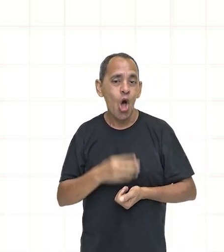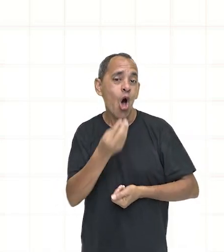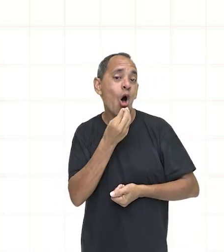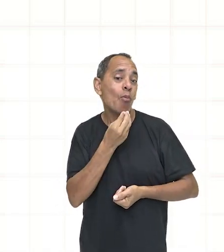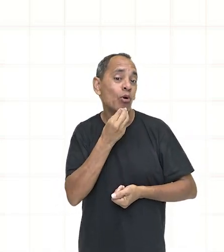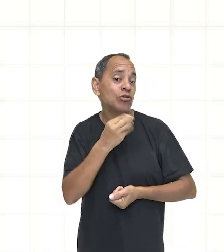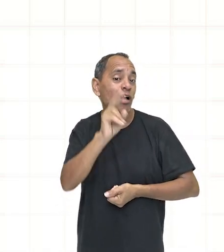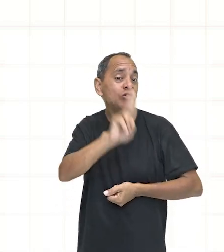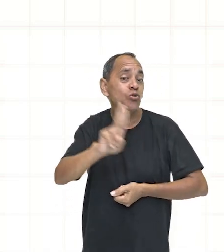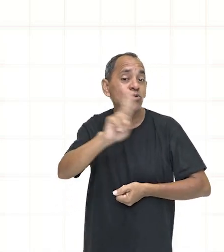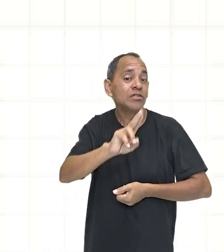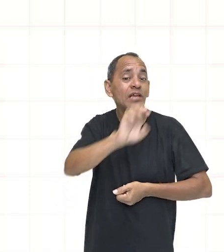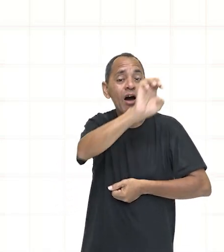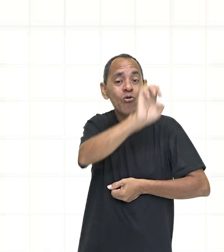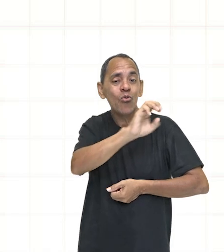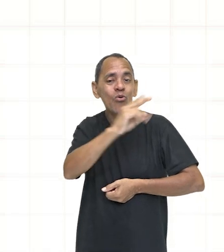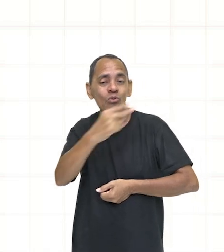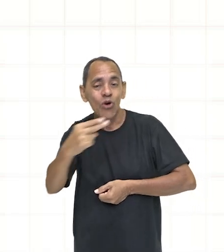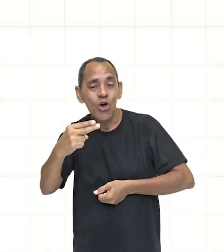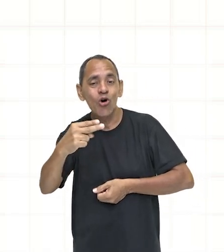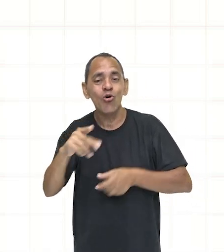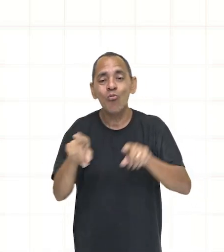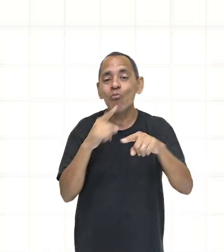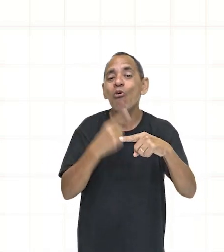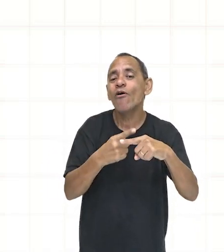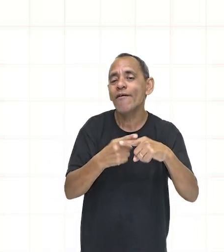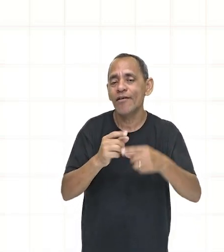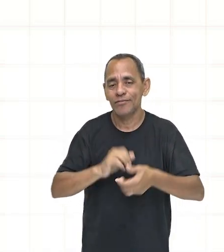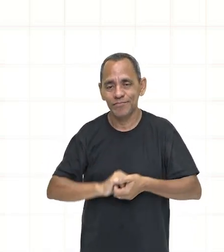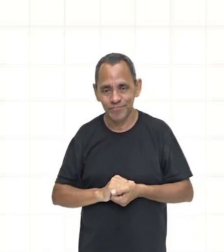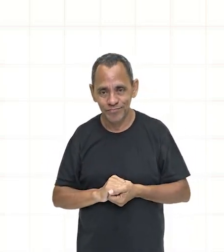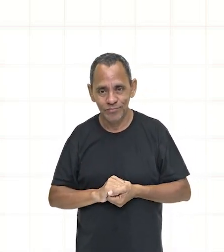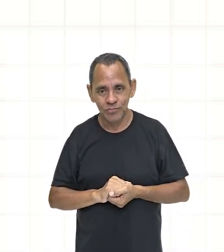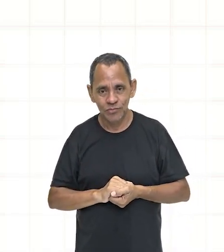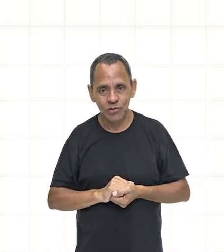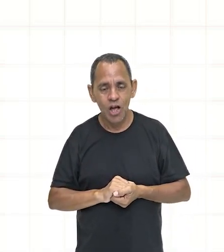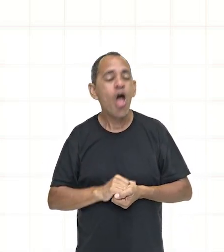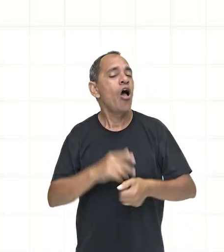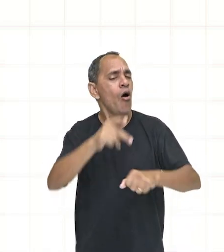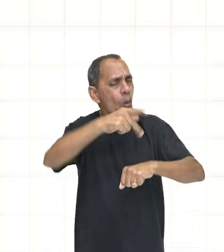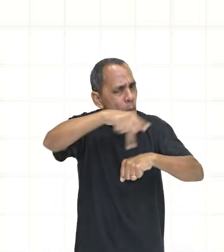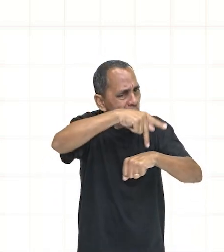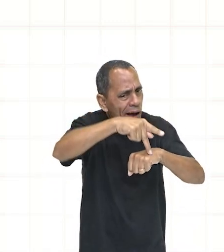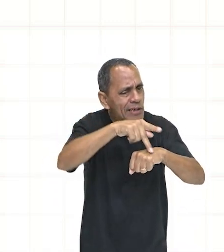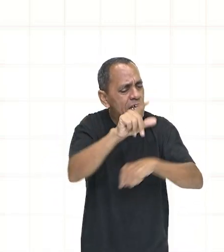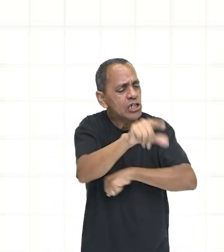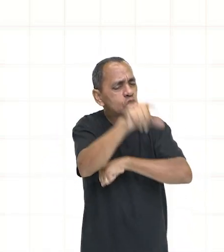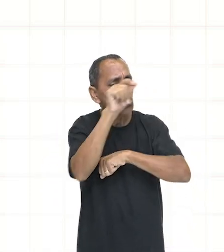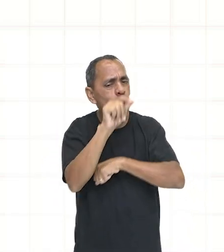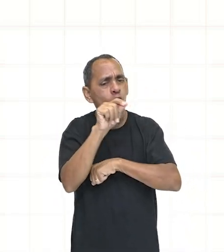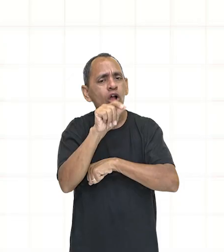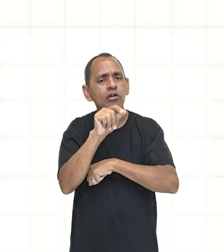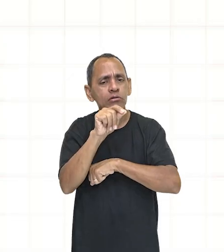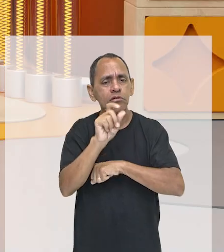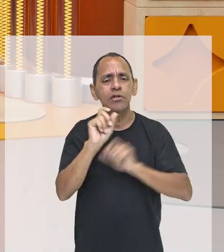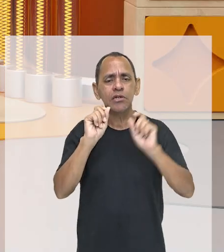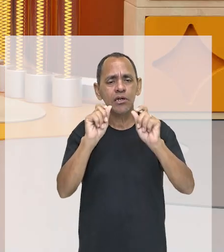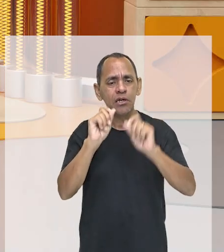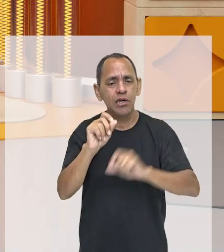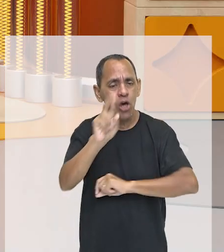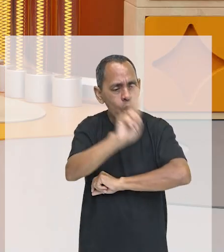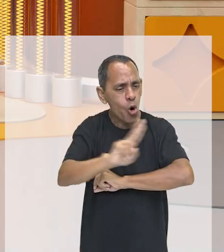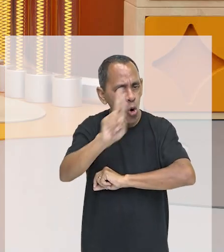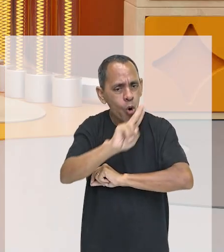utilizar o euro? Porque um país ele vai decidir utilizar uma outra moeda, tem que ter aí